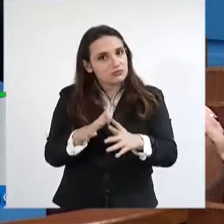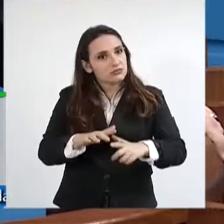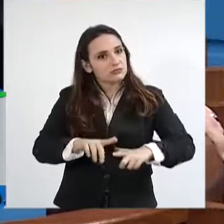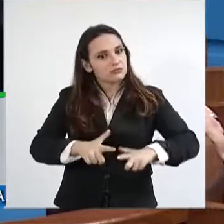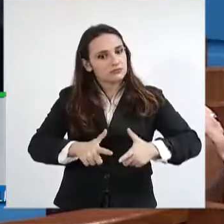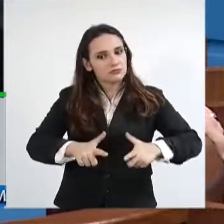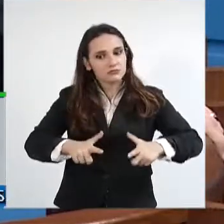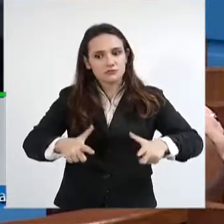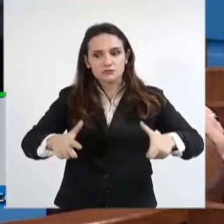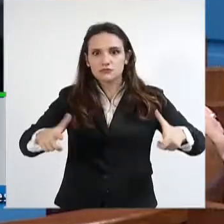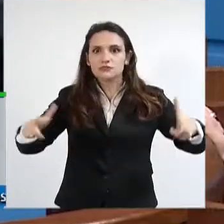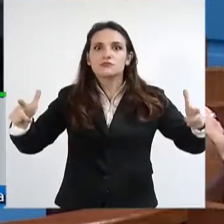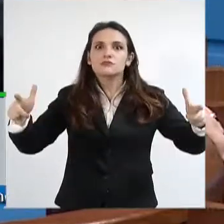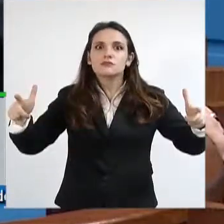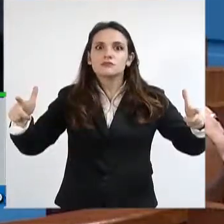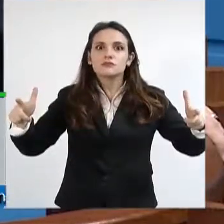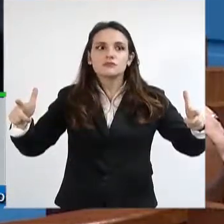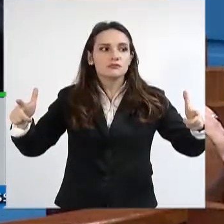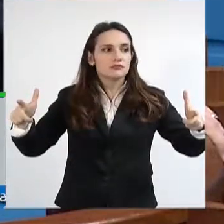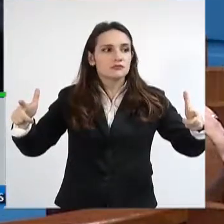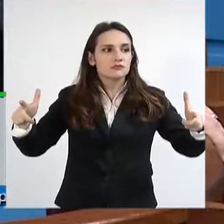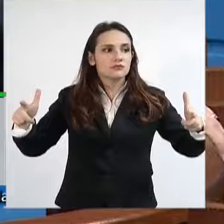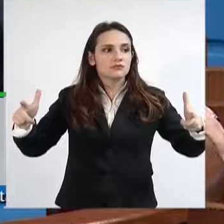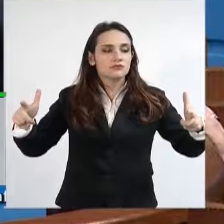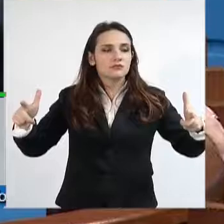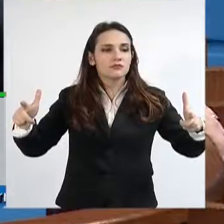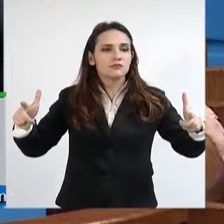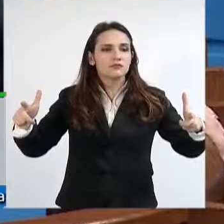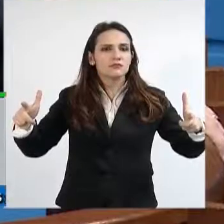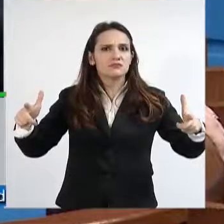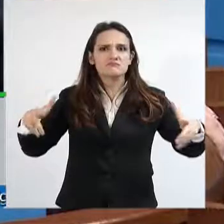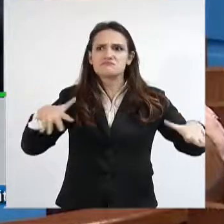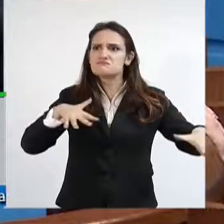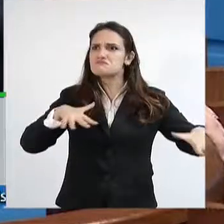em função de uma fala